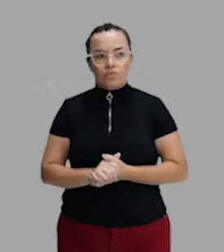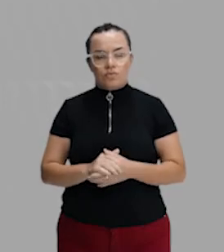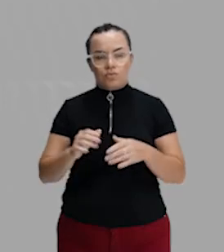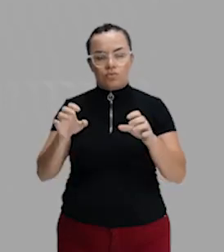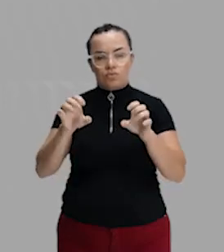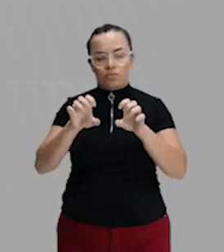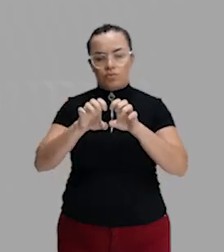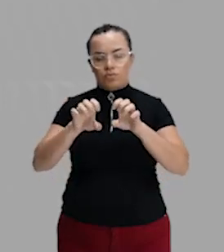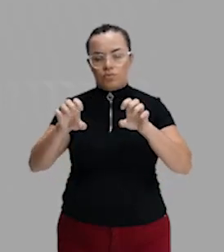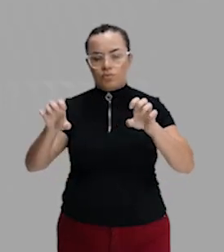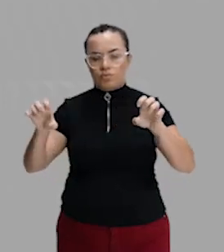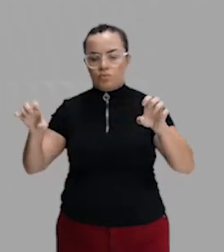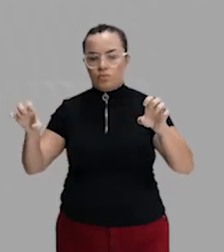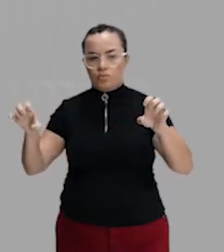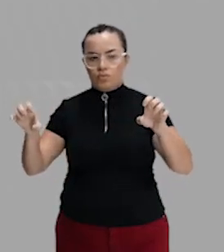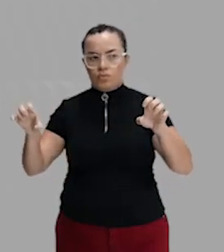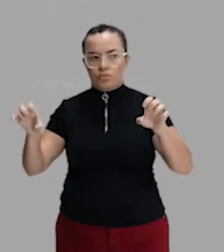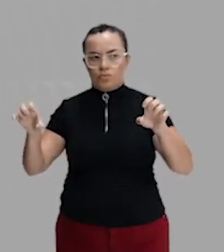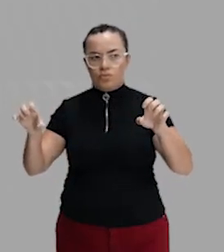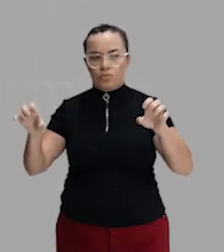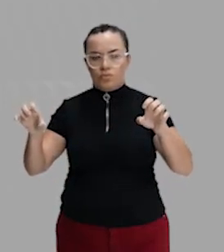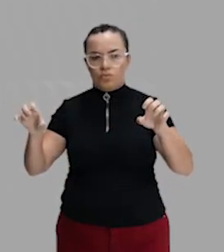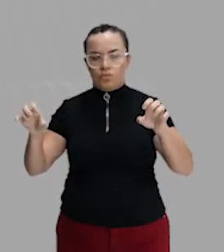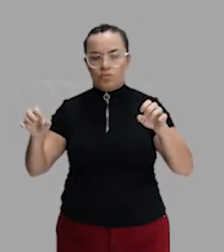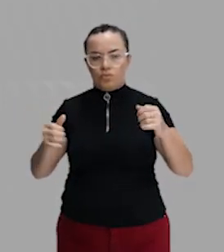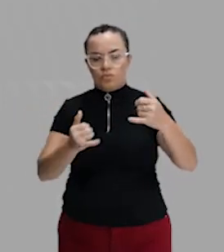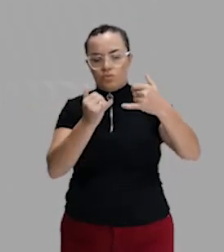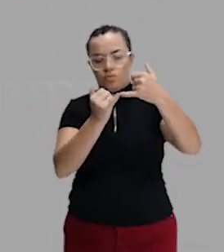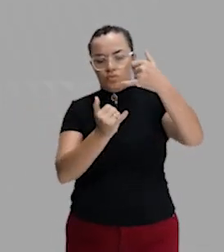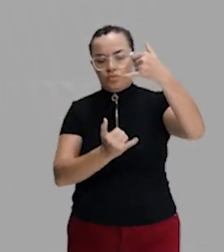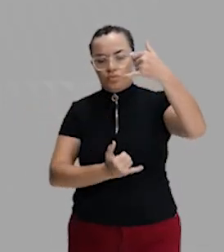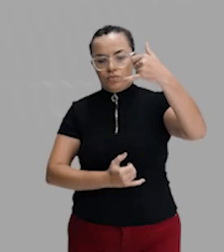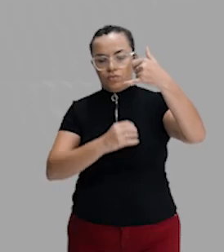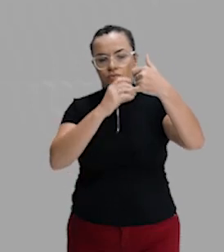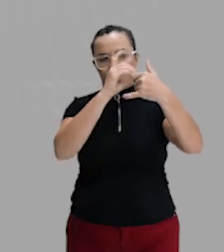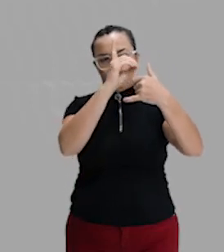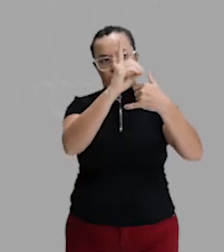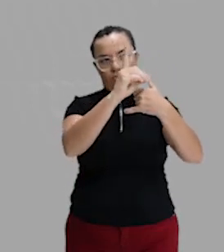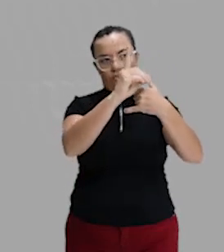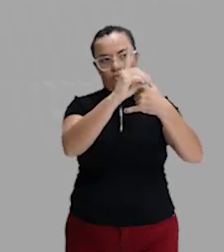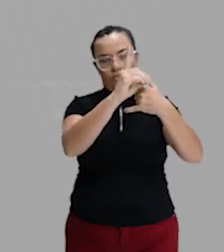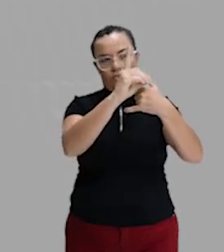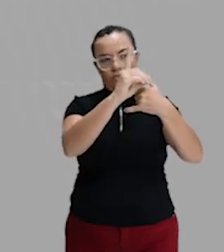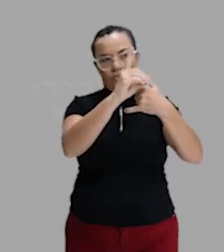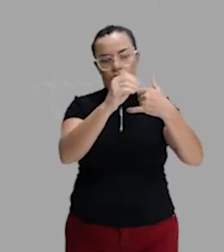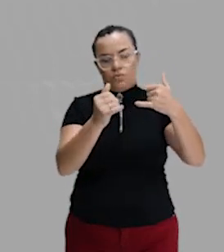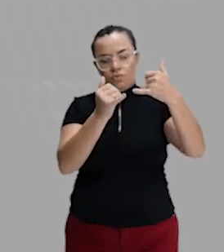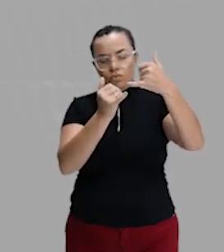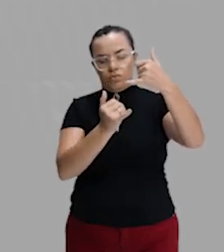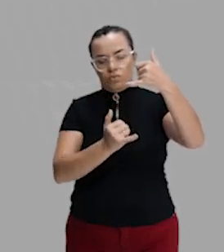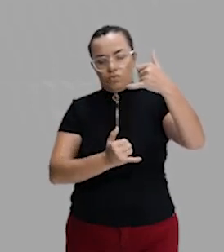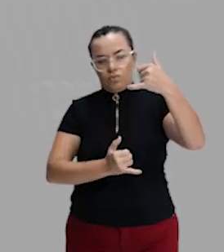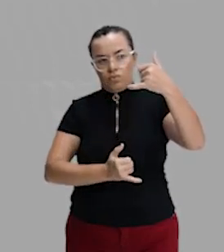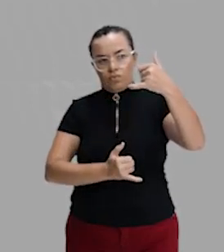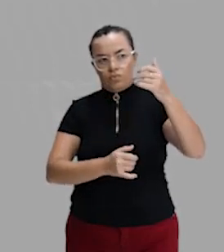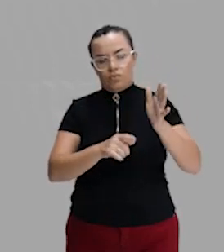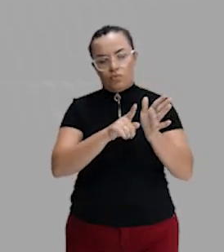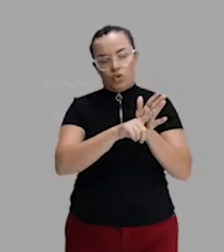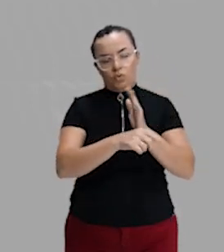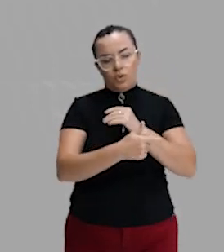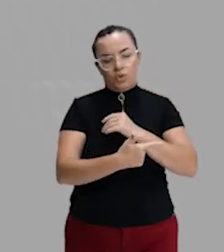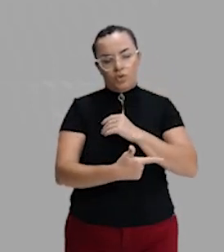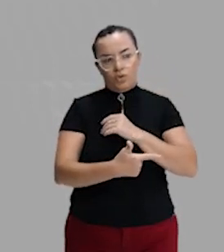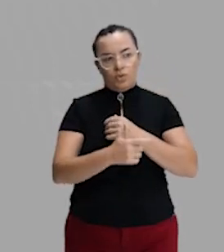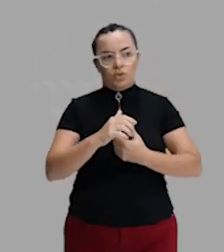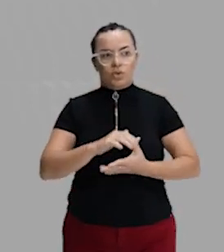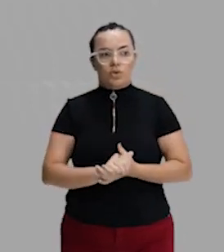equação da minha reta diretriz. Ó. Aqui você tem uma reta vertical no menos 2. Então,